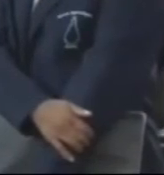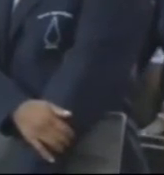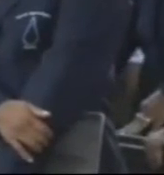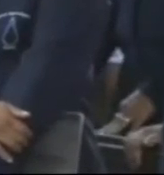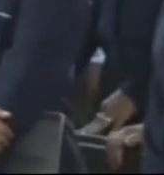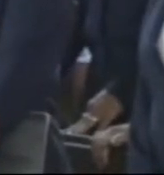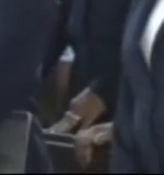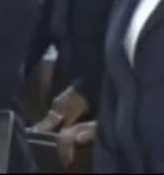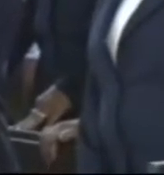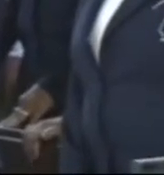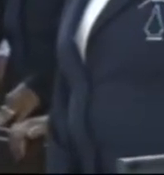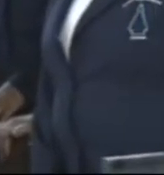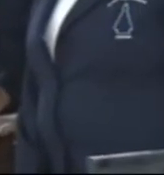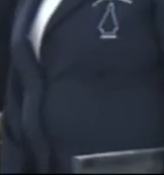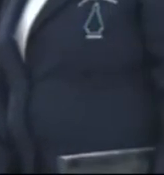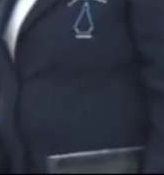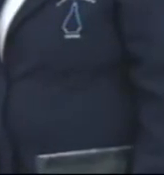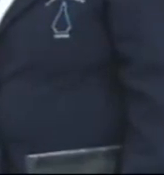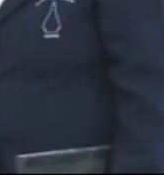todos os